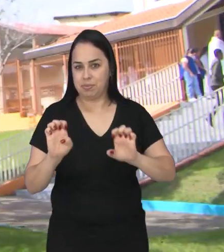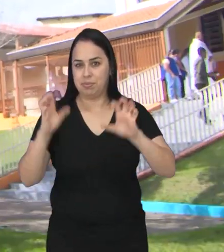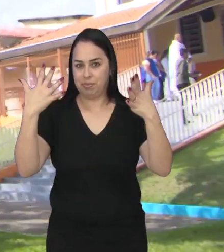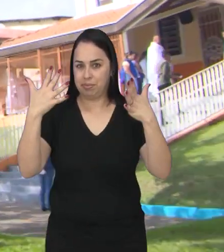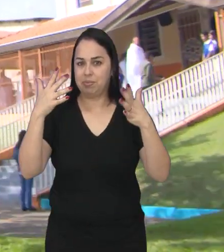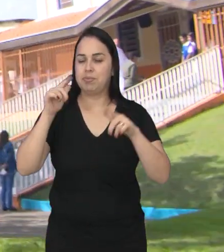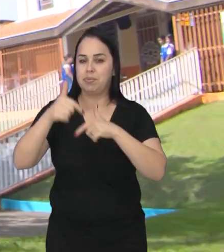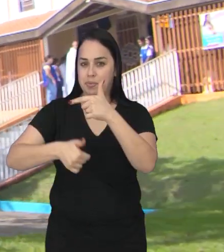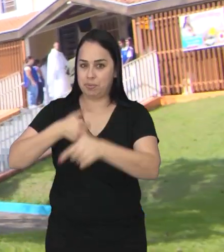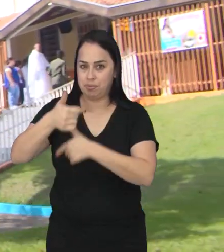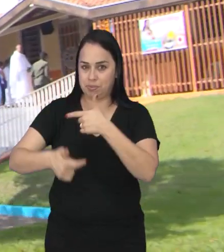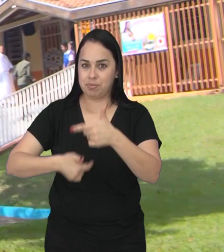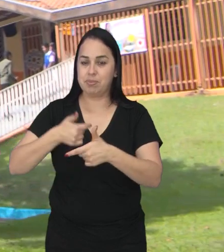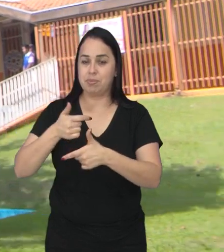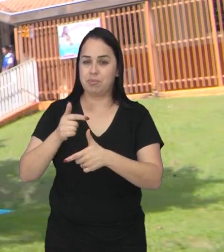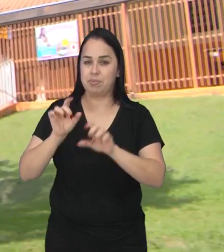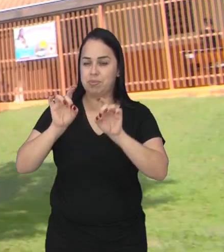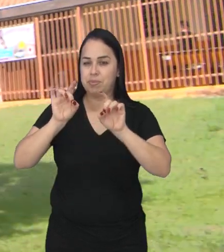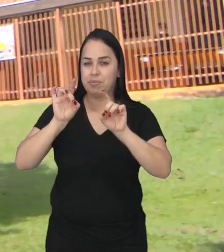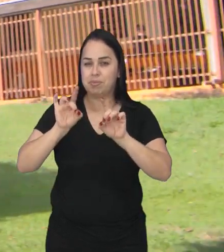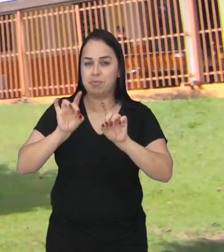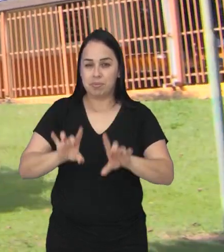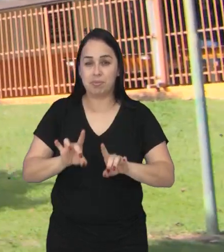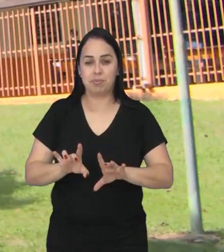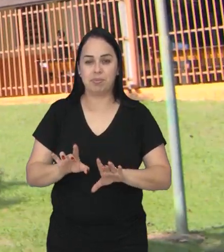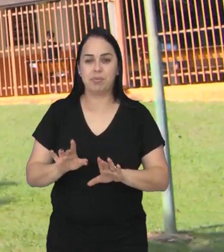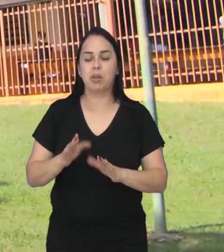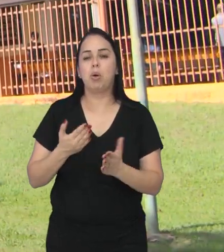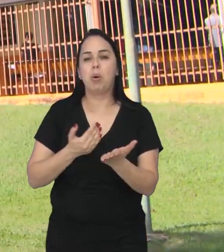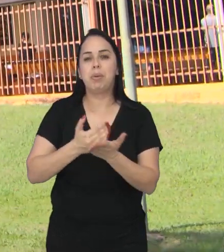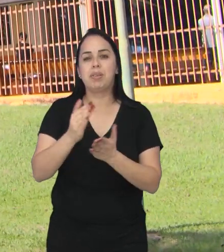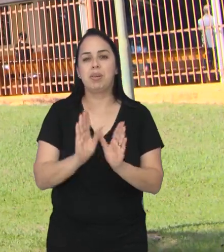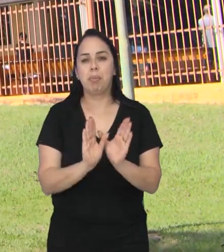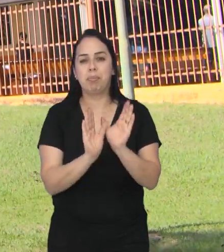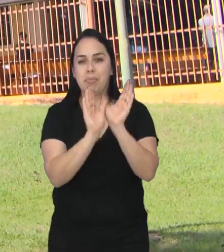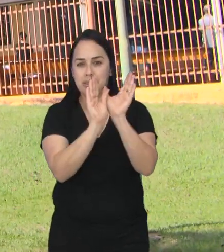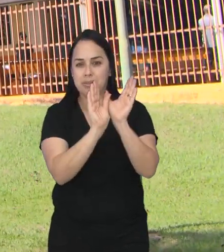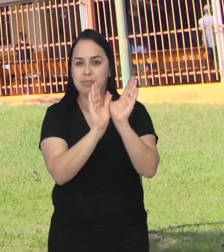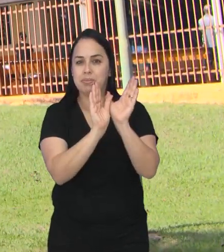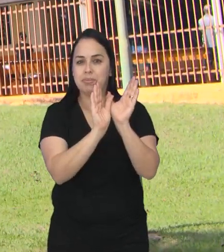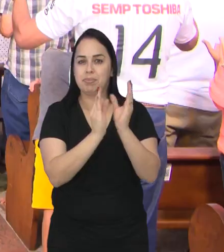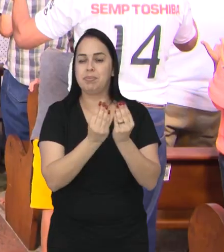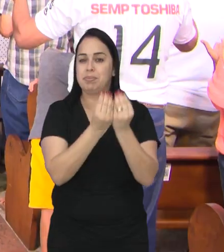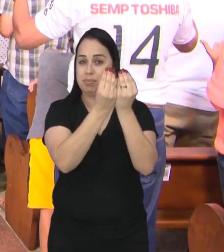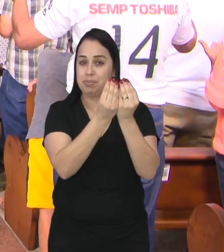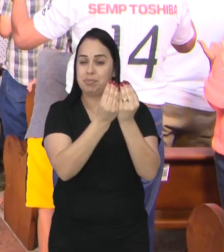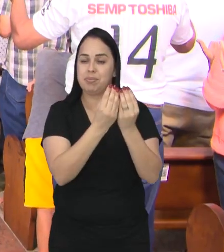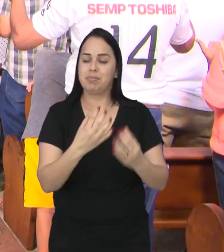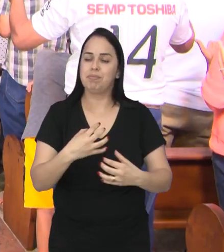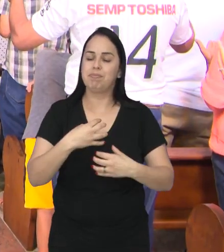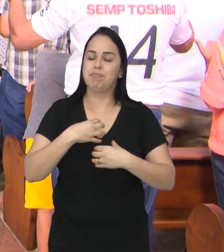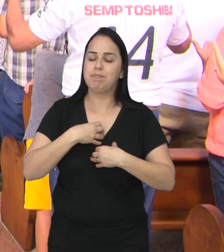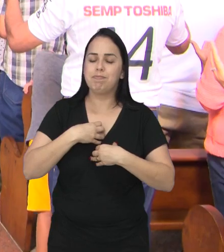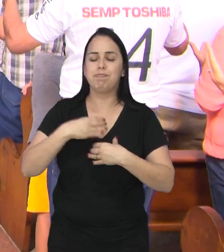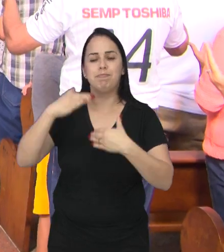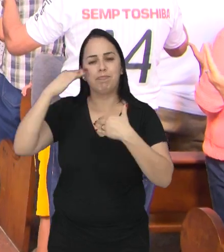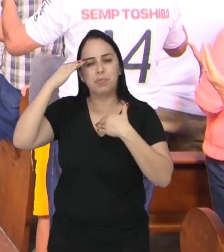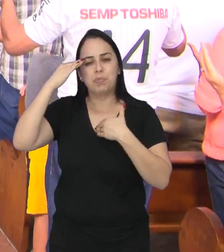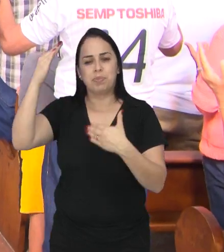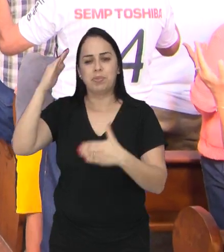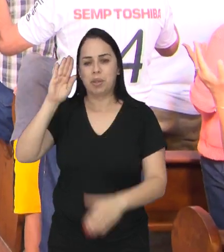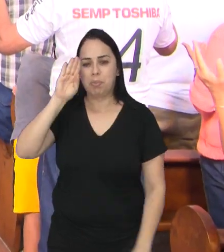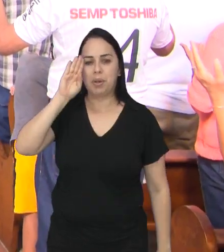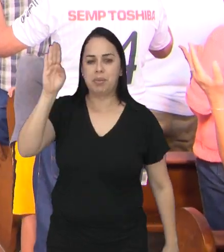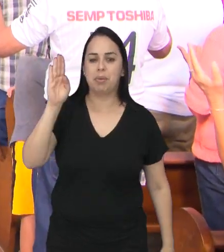quadragésima terceira festa do Trabalhador de São José dos Campos começou com uma missa e o sentimento na celebração